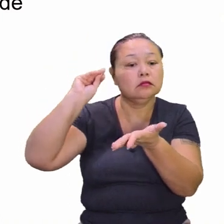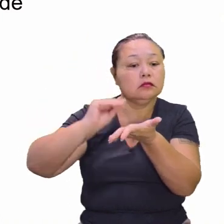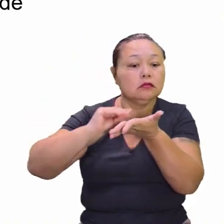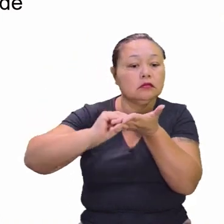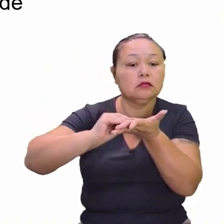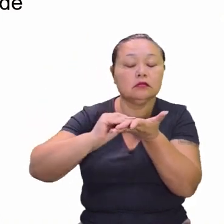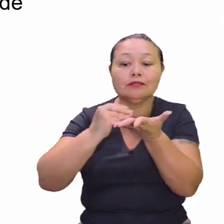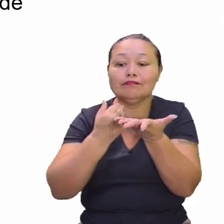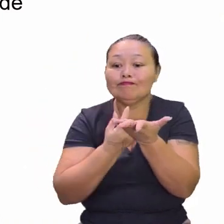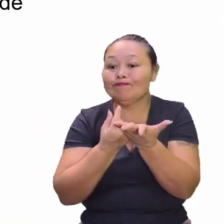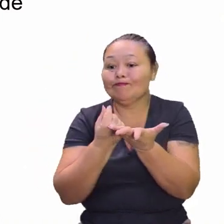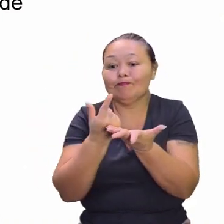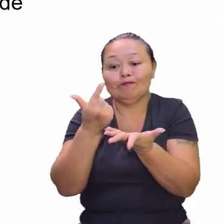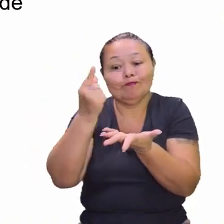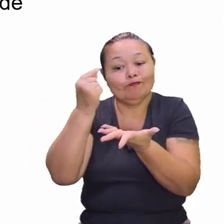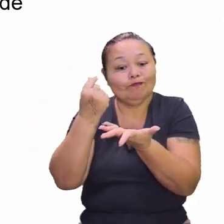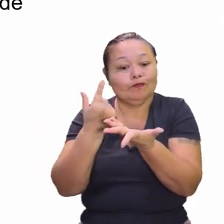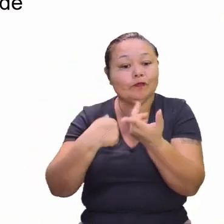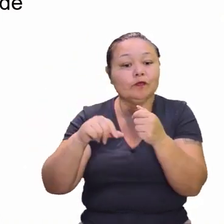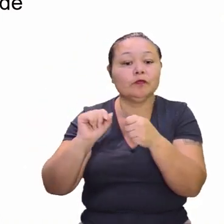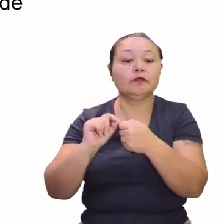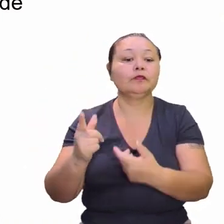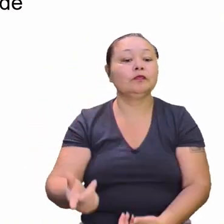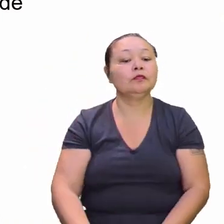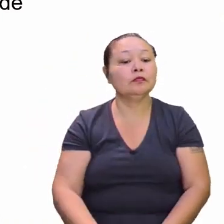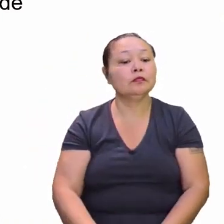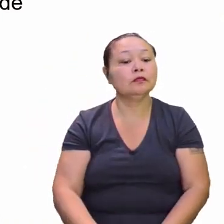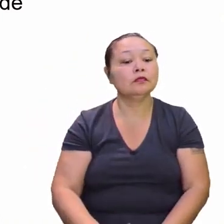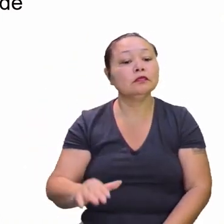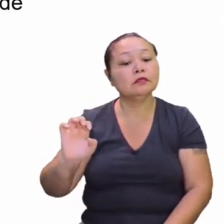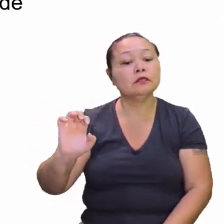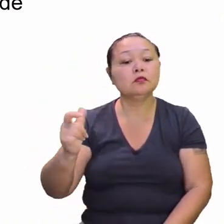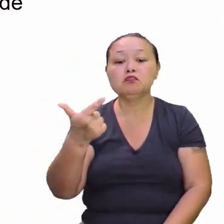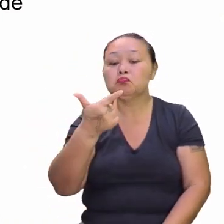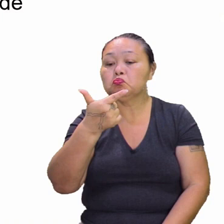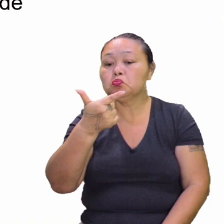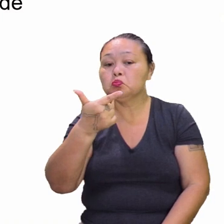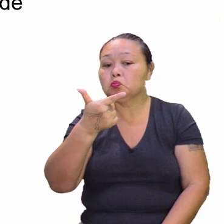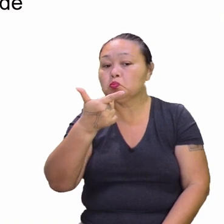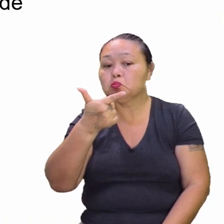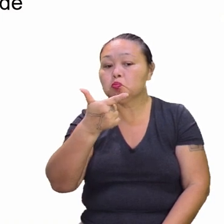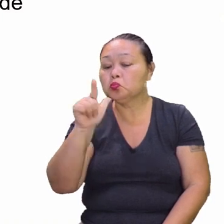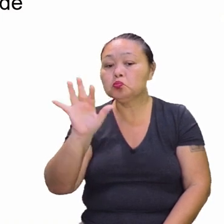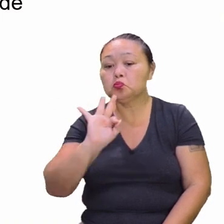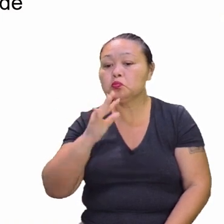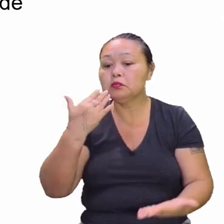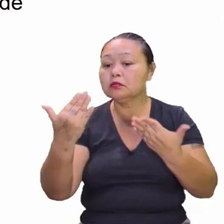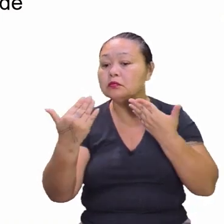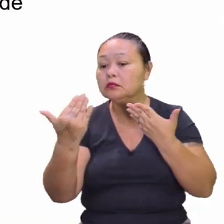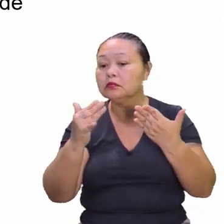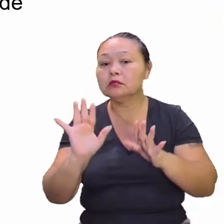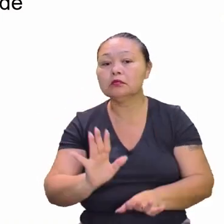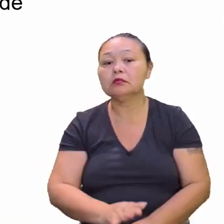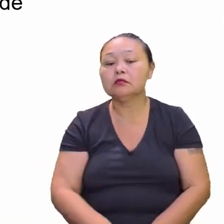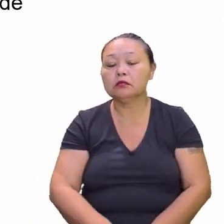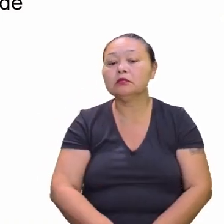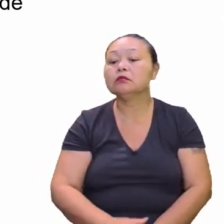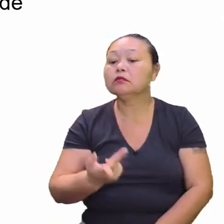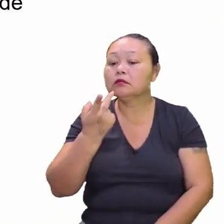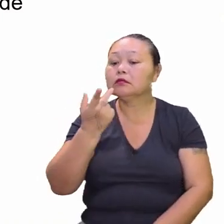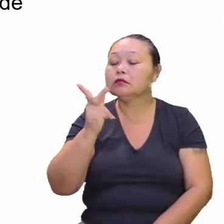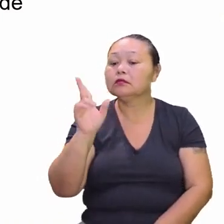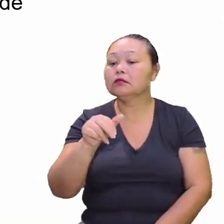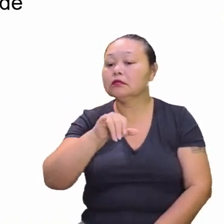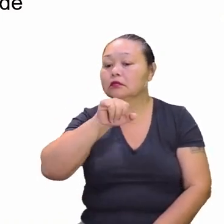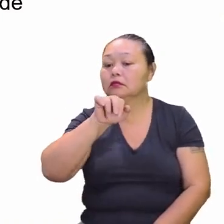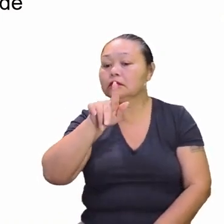norte, pela falta de expressividade econômica. E aí? Aí não há dados para comparações. O que você